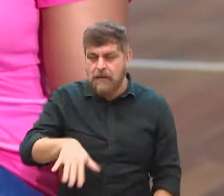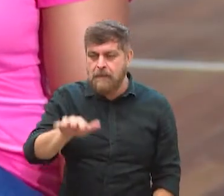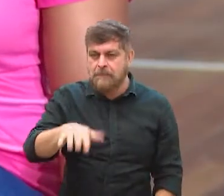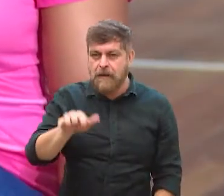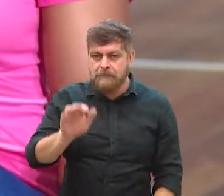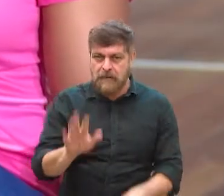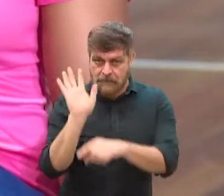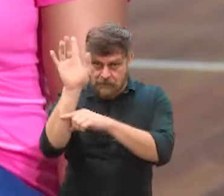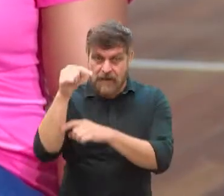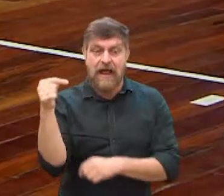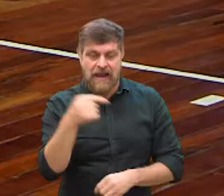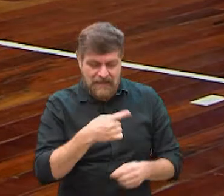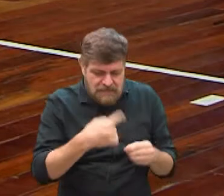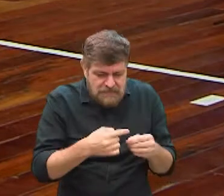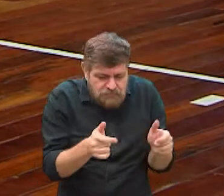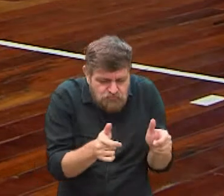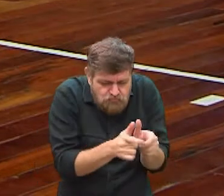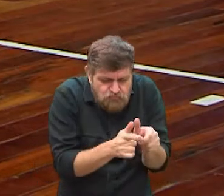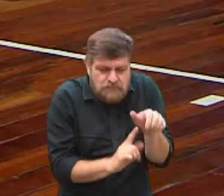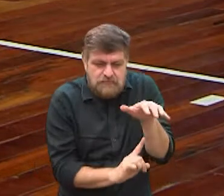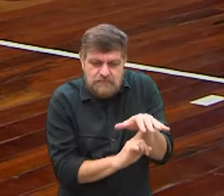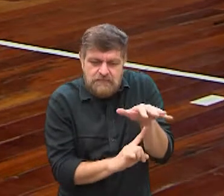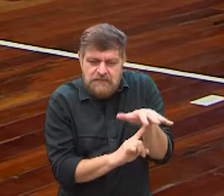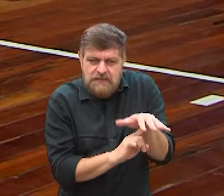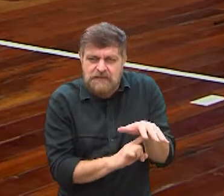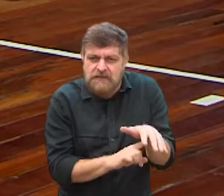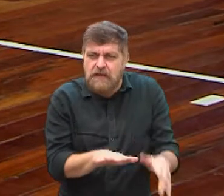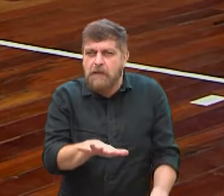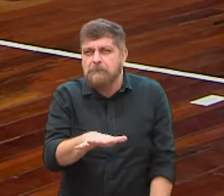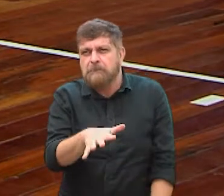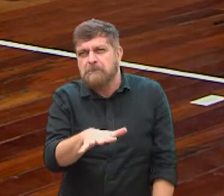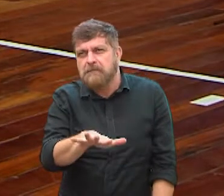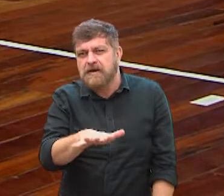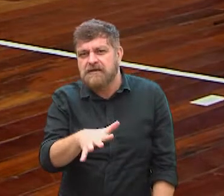basquete foi em Goiôerê. Foi por volta dos